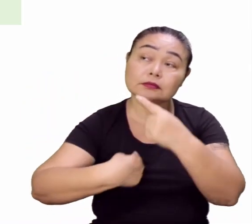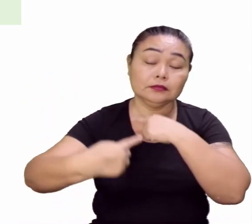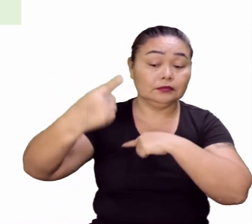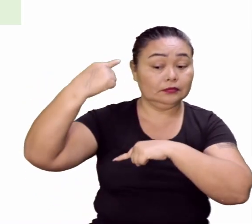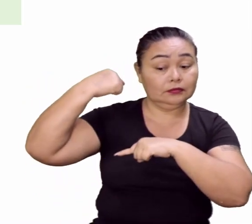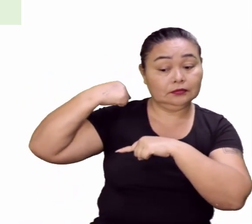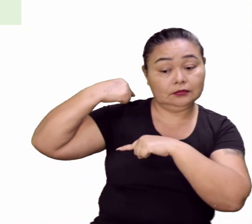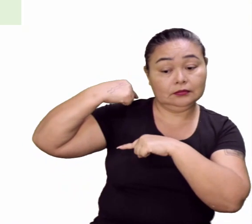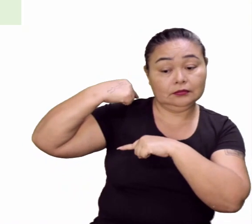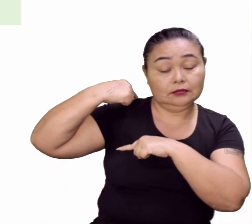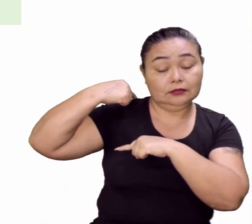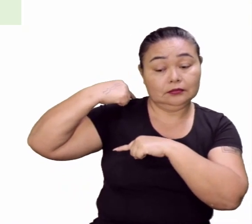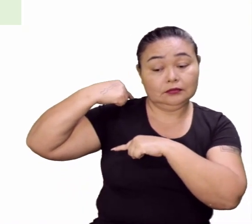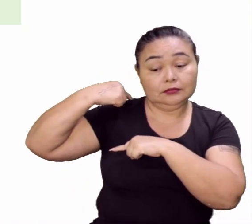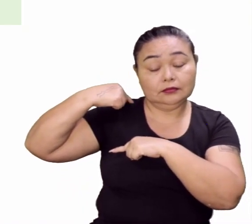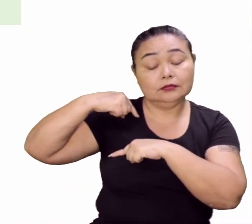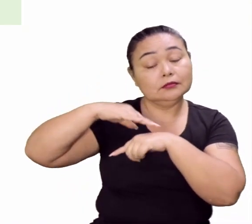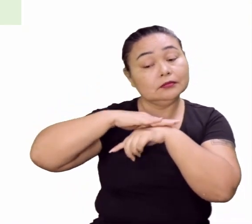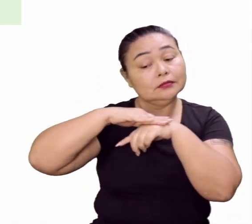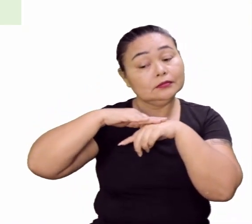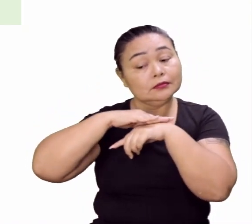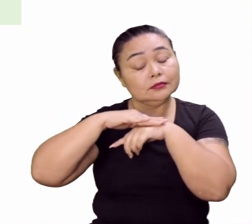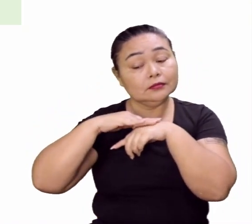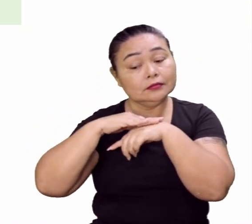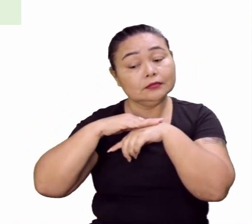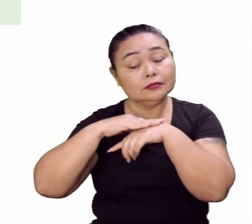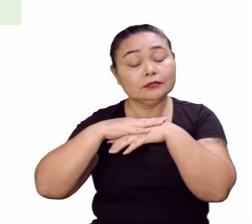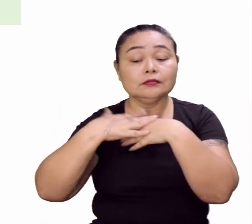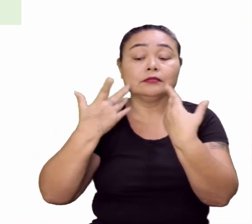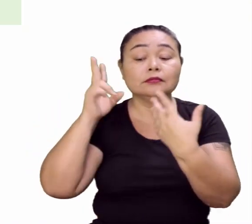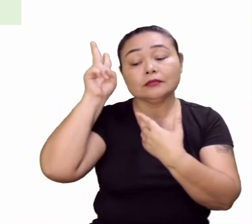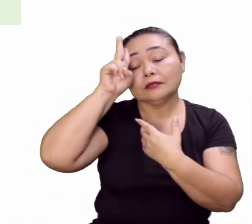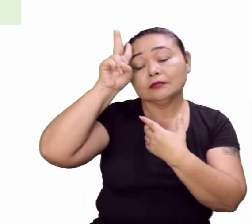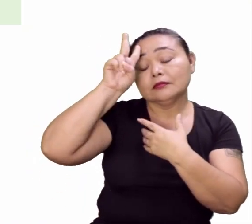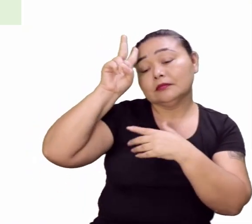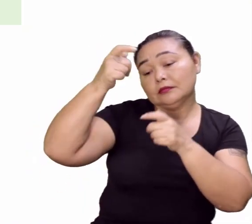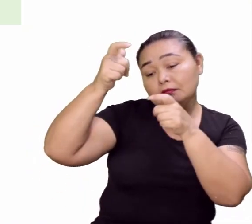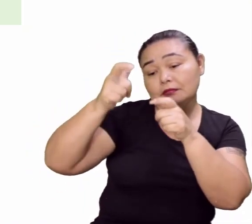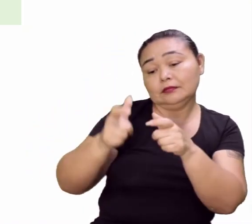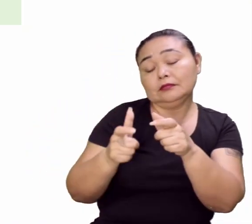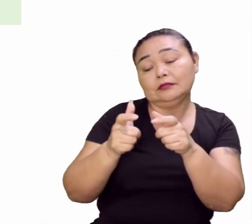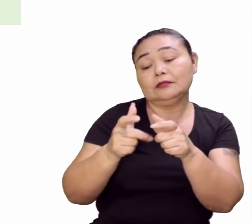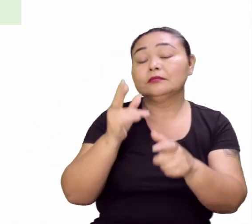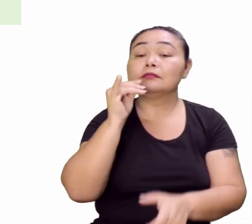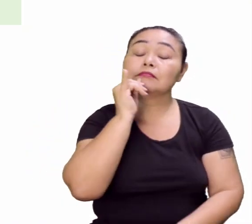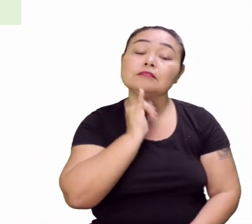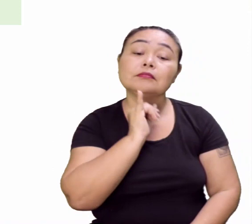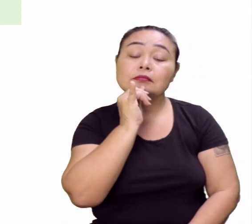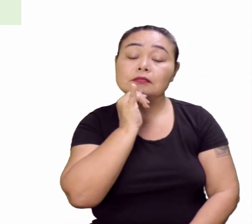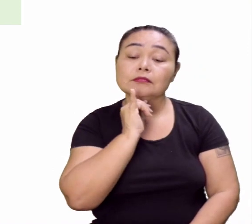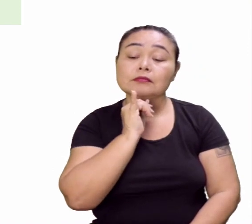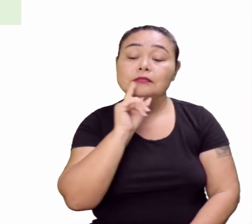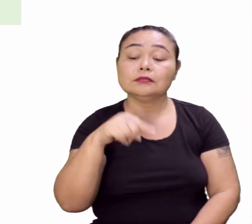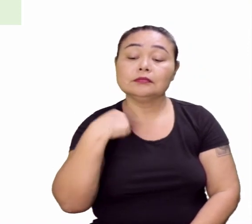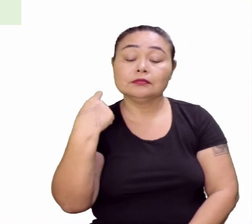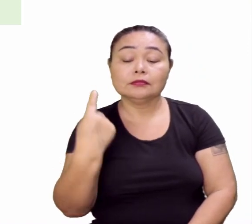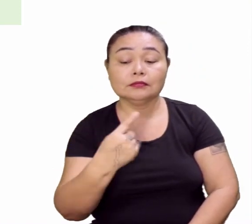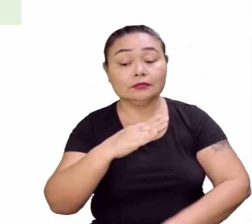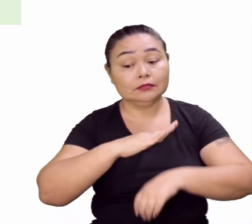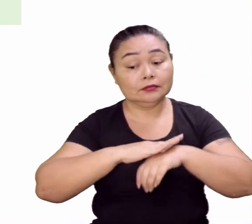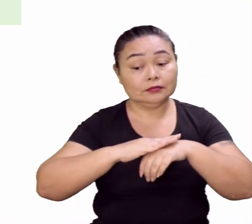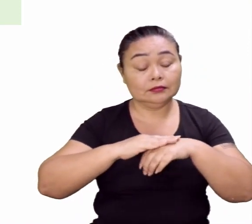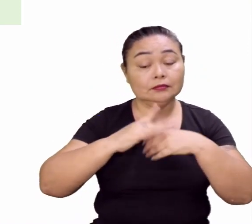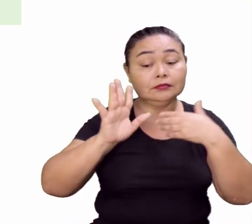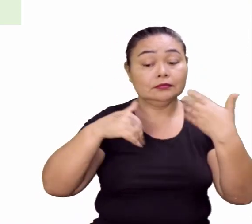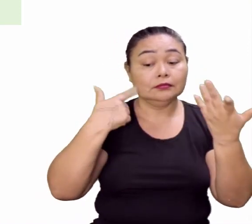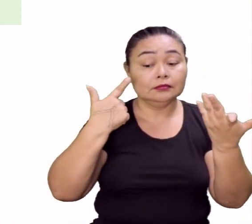Rogério, e conversar sobre a história de um lugar. Por exemplo, nossos queridos alunos são